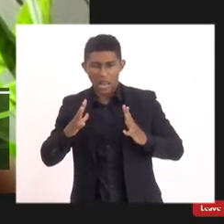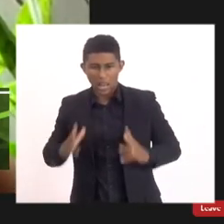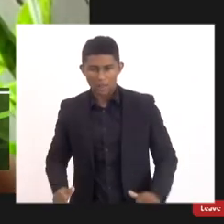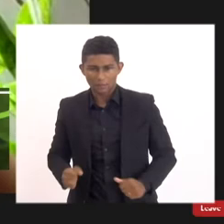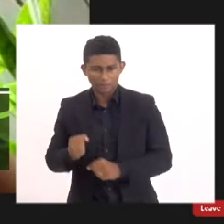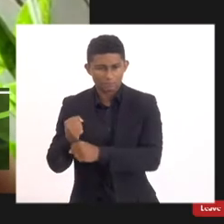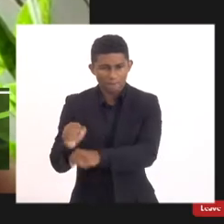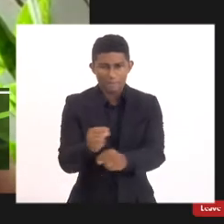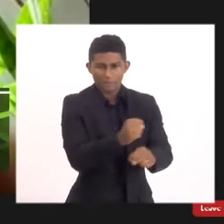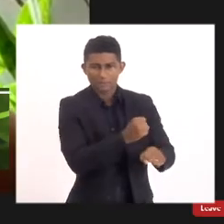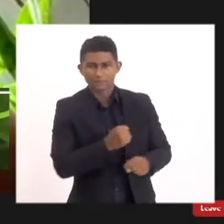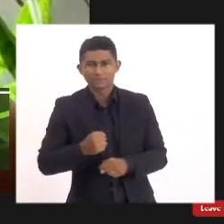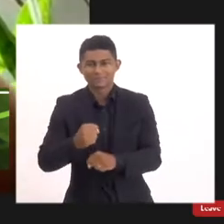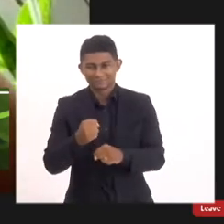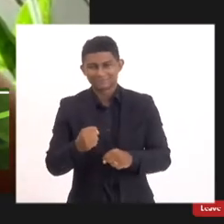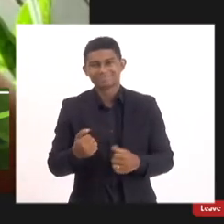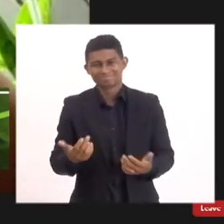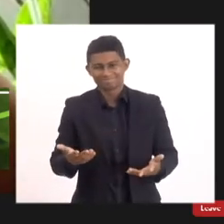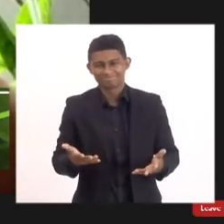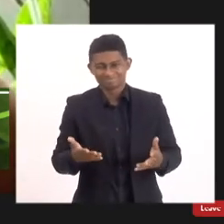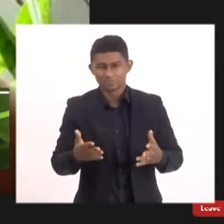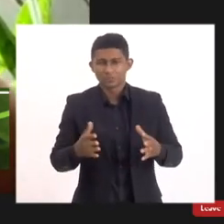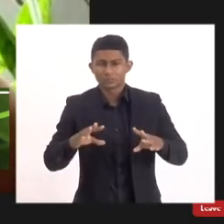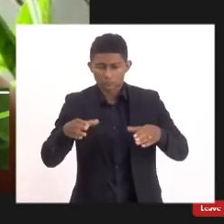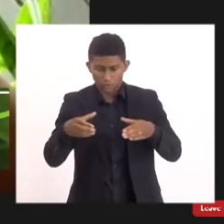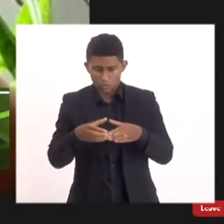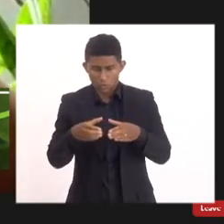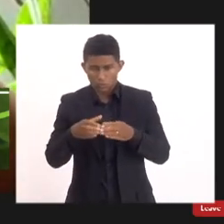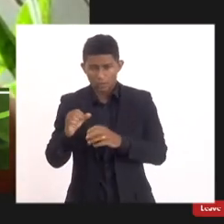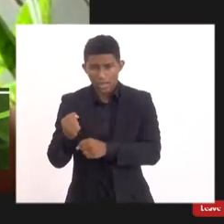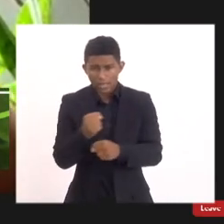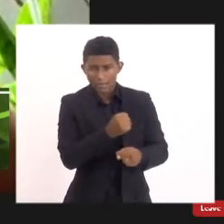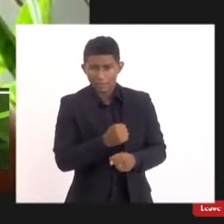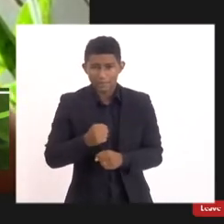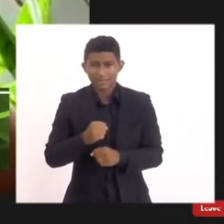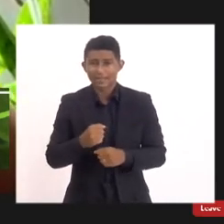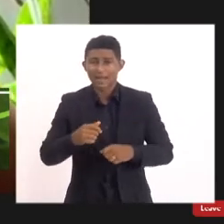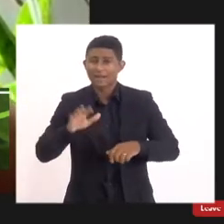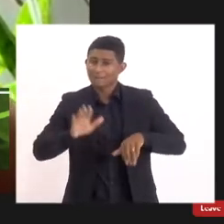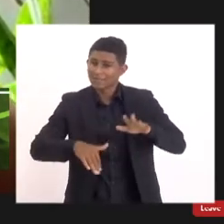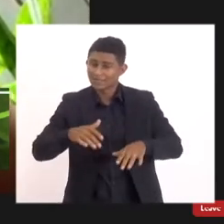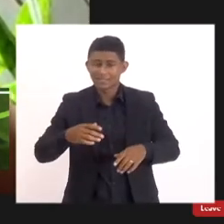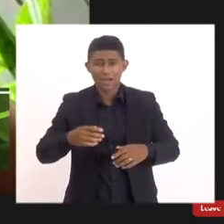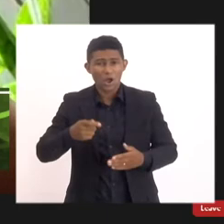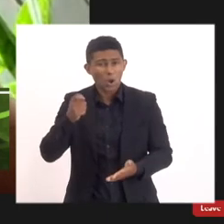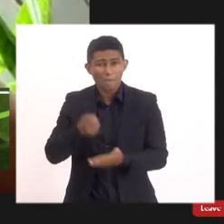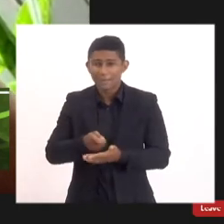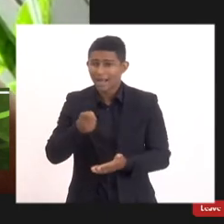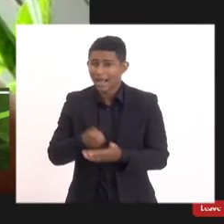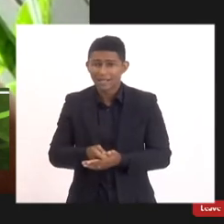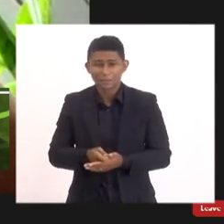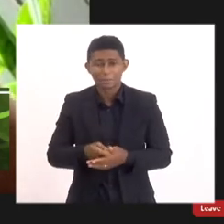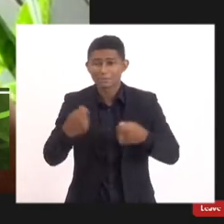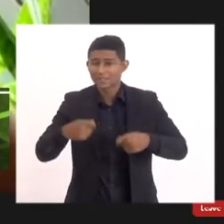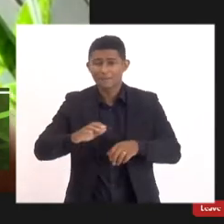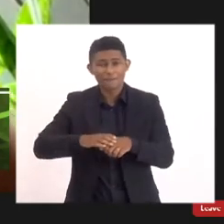firmas de limpeza nos dão, a gente é obrigada a comprar por fora, material de limpeza para a cozinha, pagar